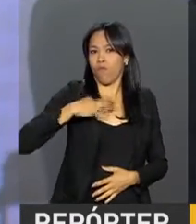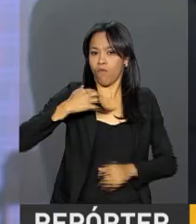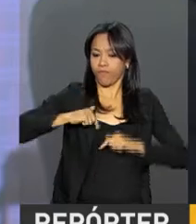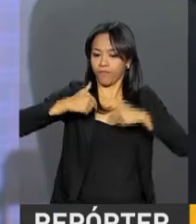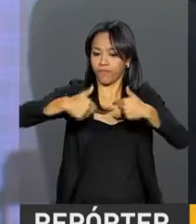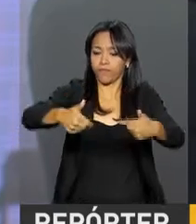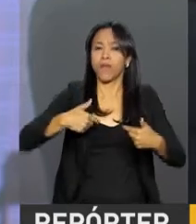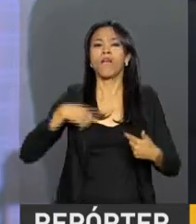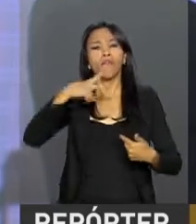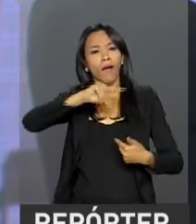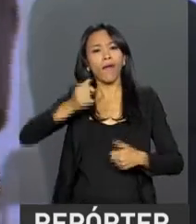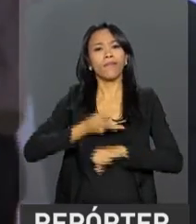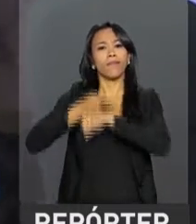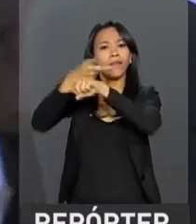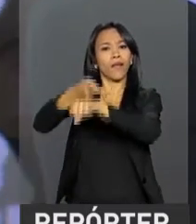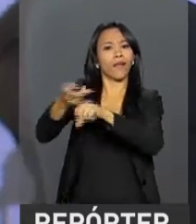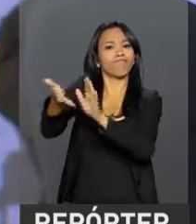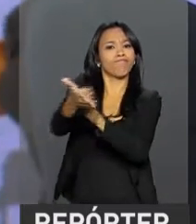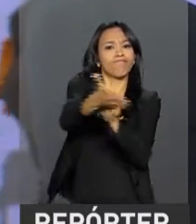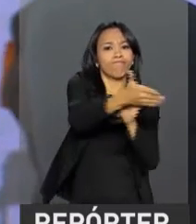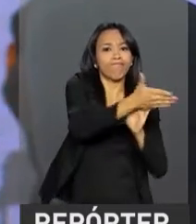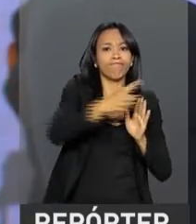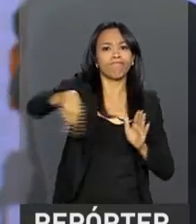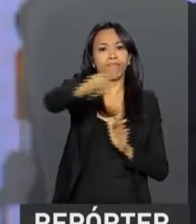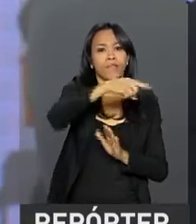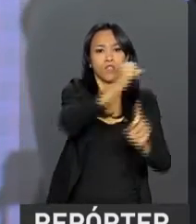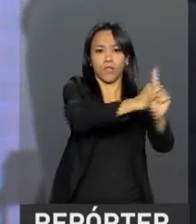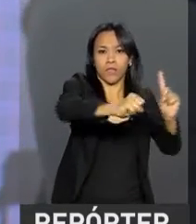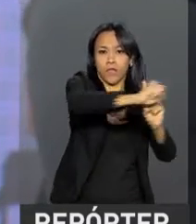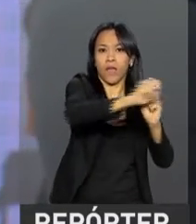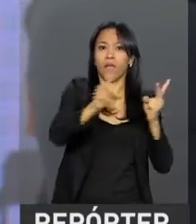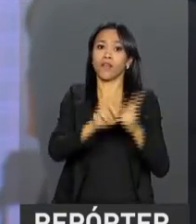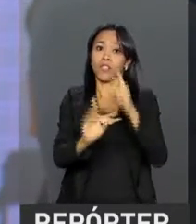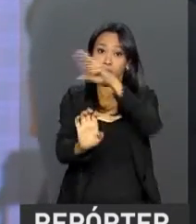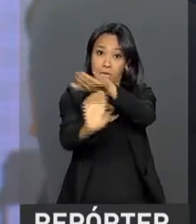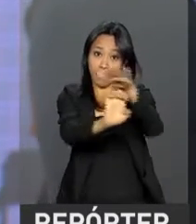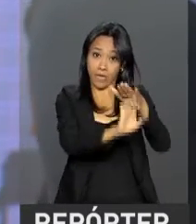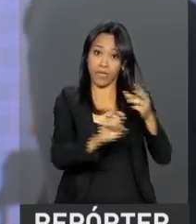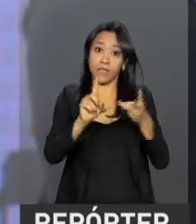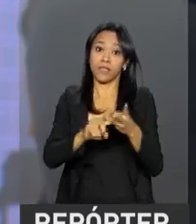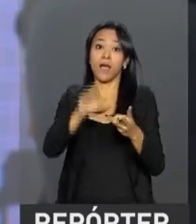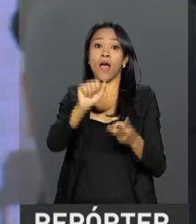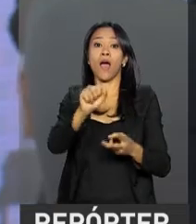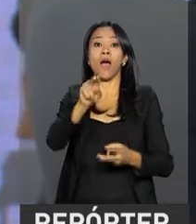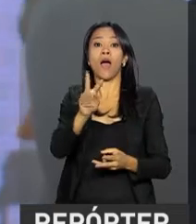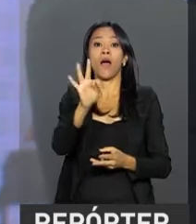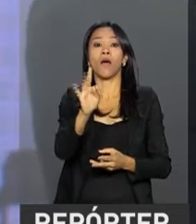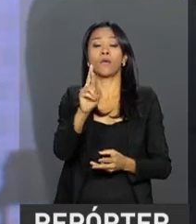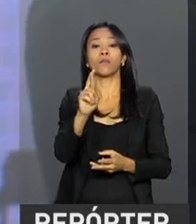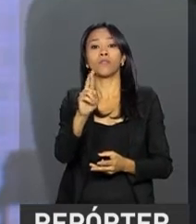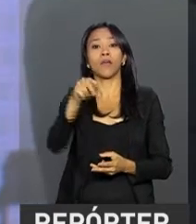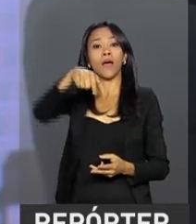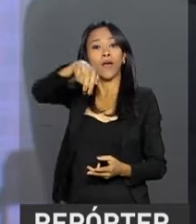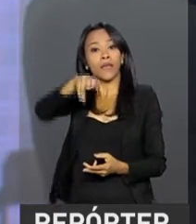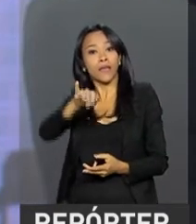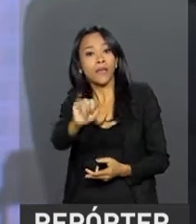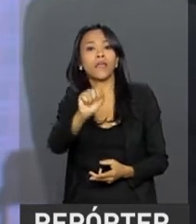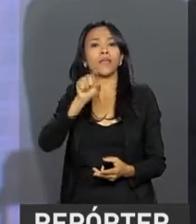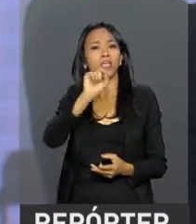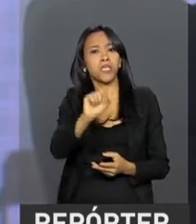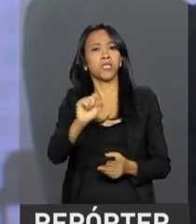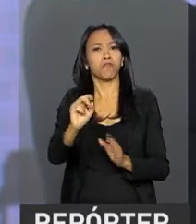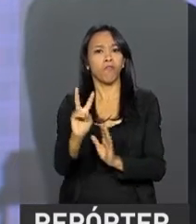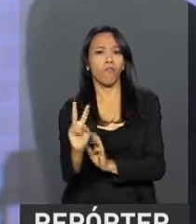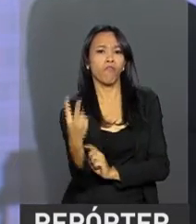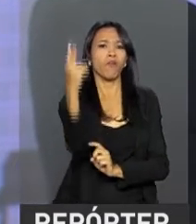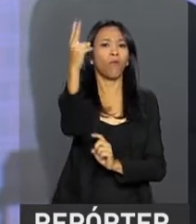prêmios para personalidades da sociedade civil, empresas estatais e autarquias que valorizam o serviço voluntário. Vão